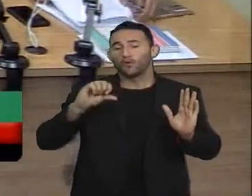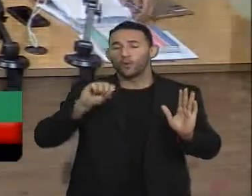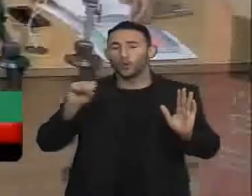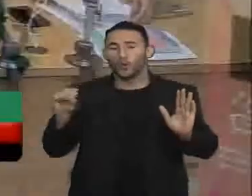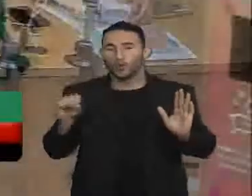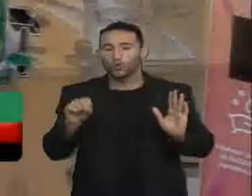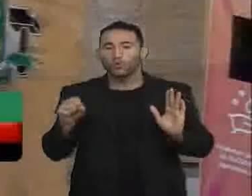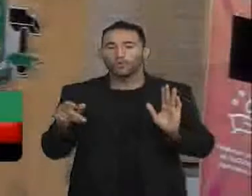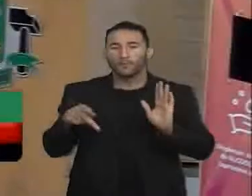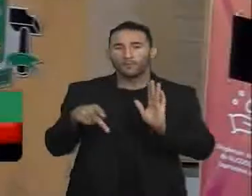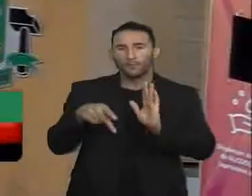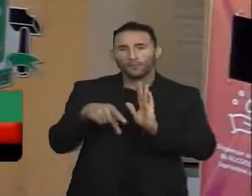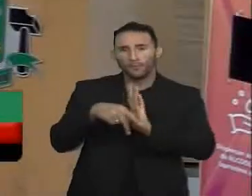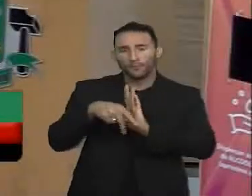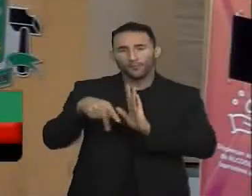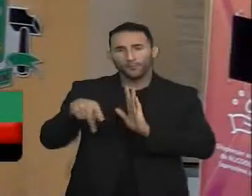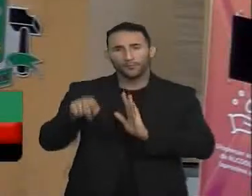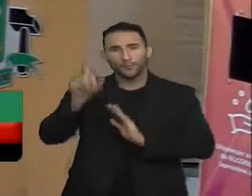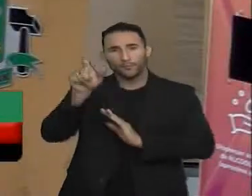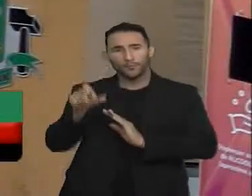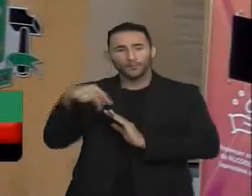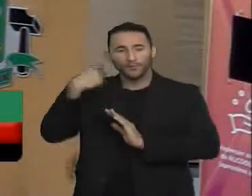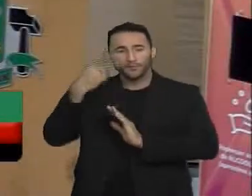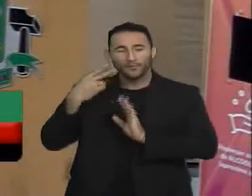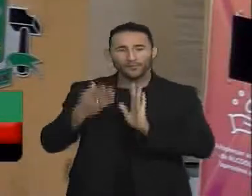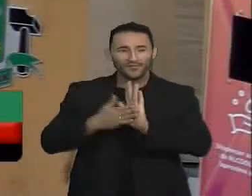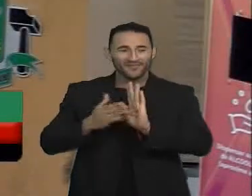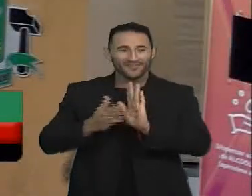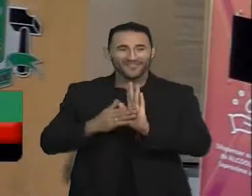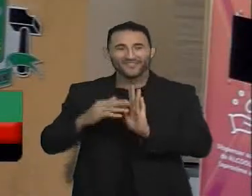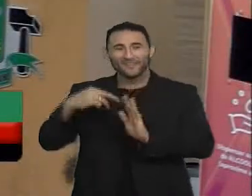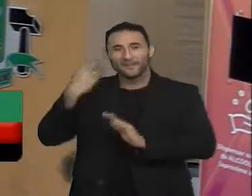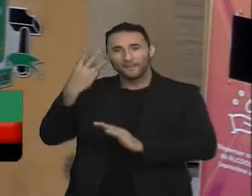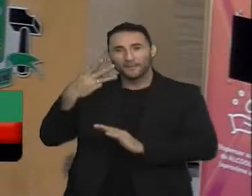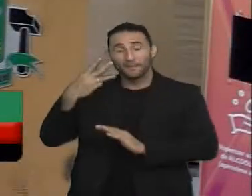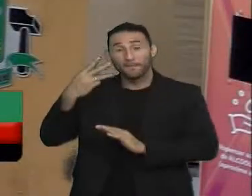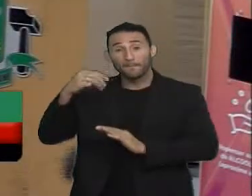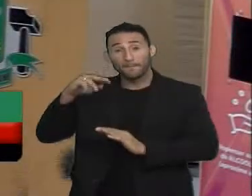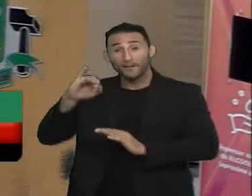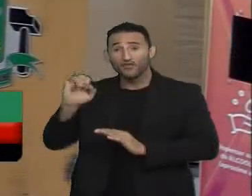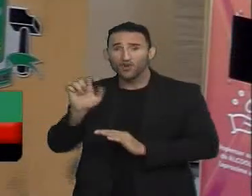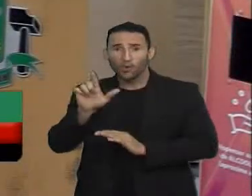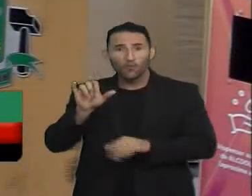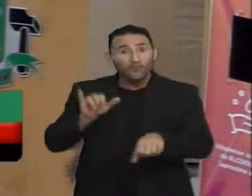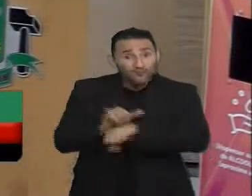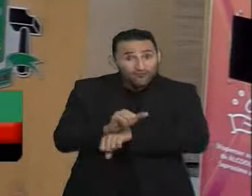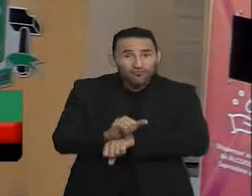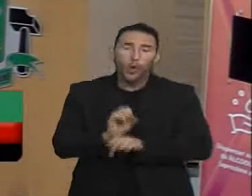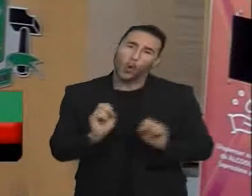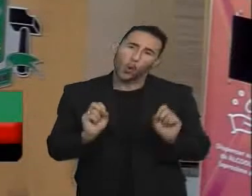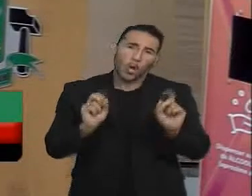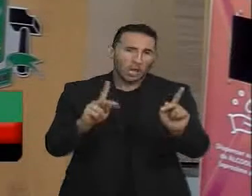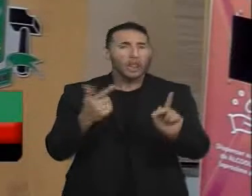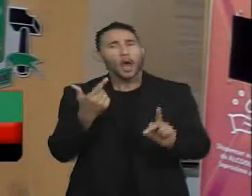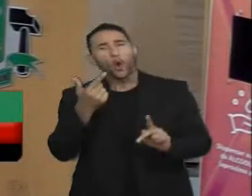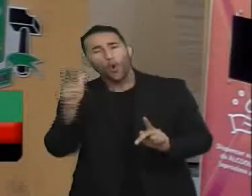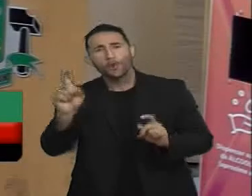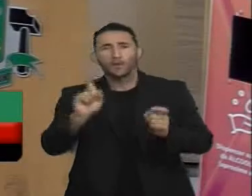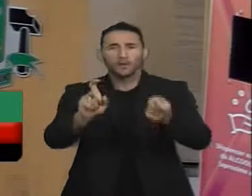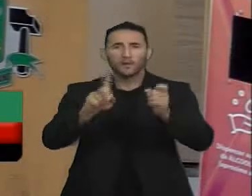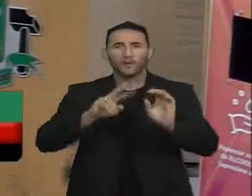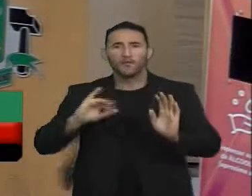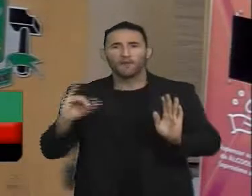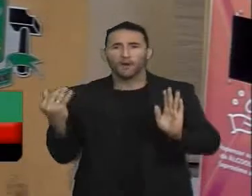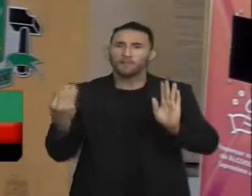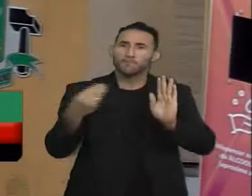de 2022, do nobre vereador Michel Figueiredo, vereador ausente. Na ausência do vereador, será